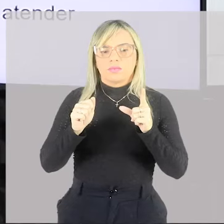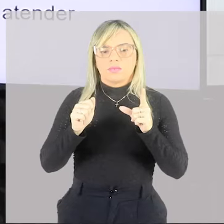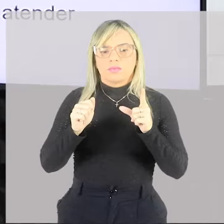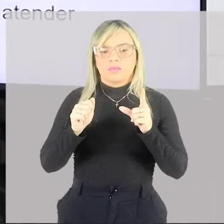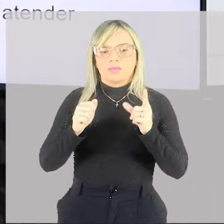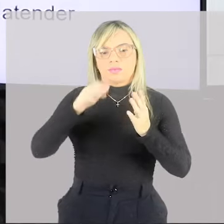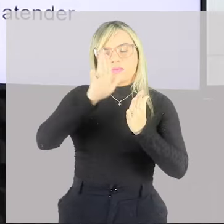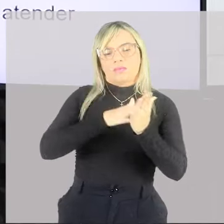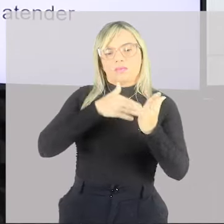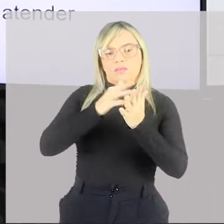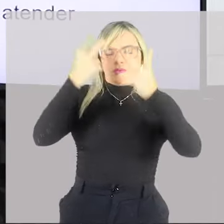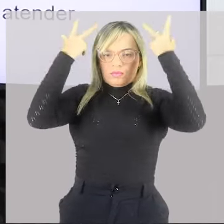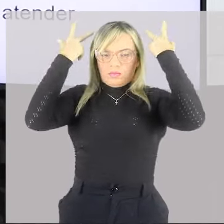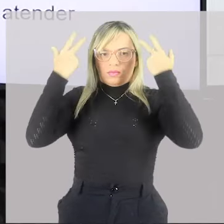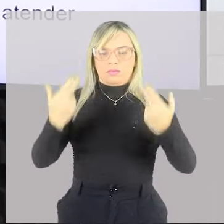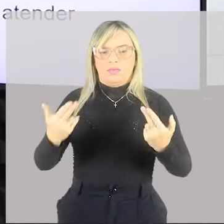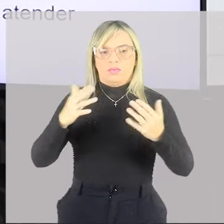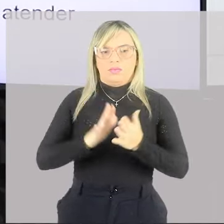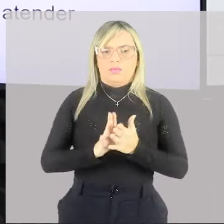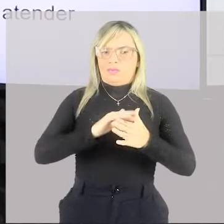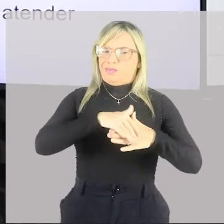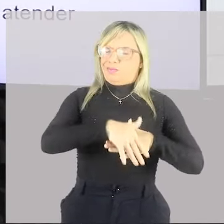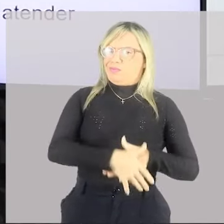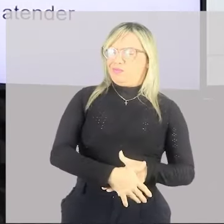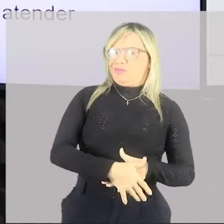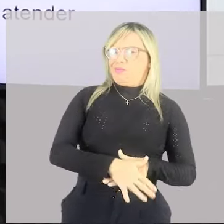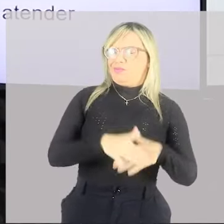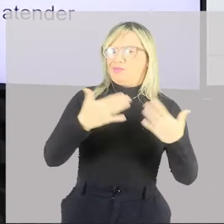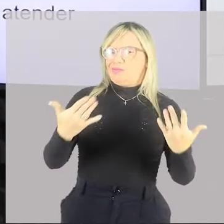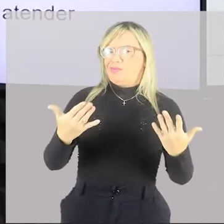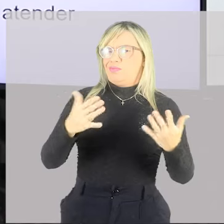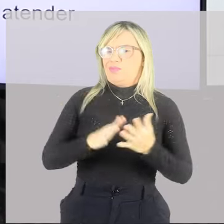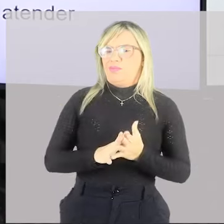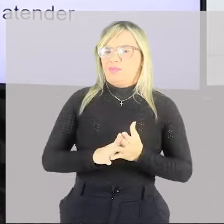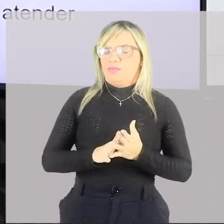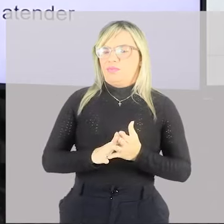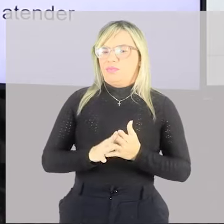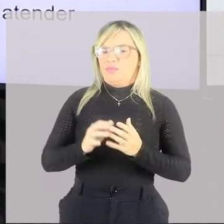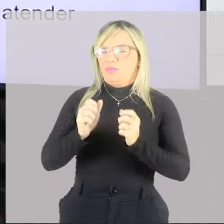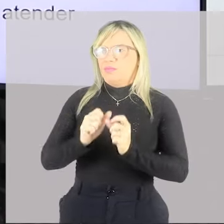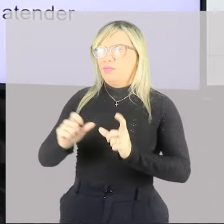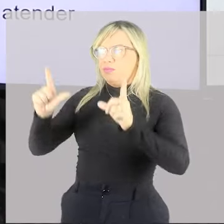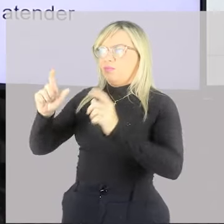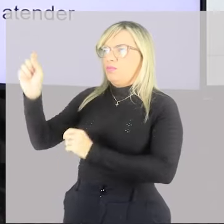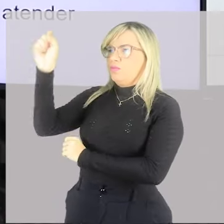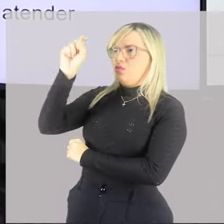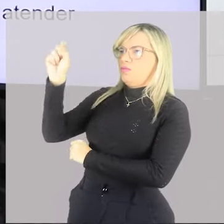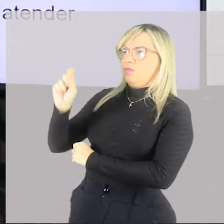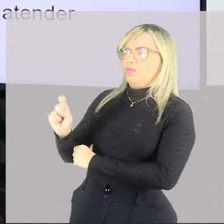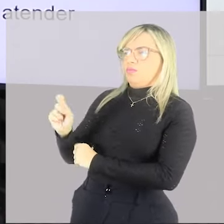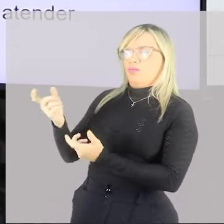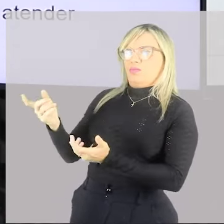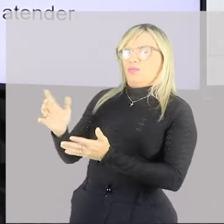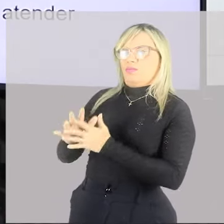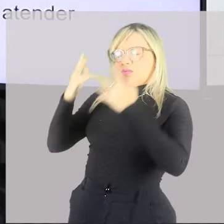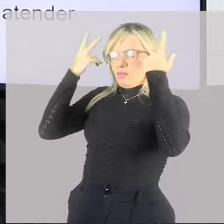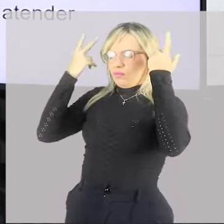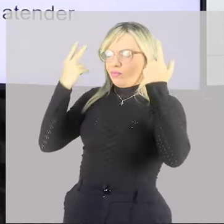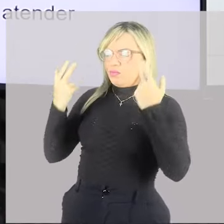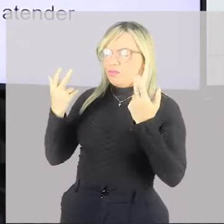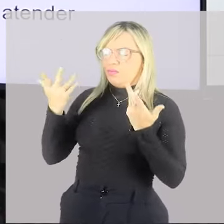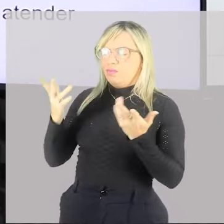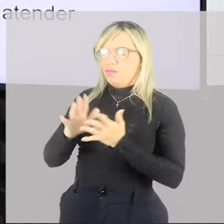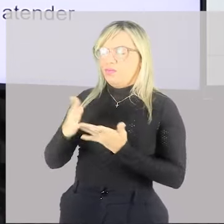naturais nas nas pinturas pré-históricas tintas naturais nas pinturas dos grafites Hum vamos pensar sobre isso